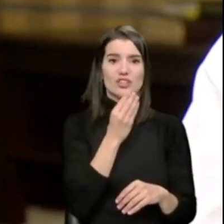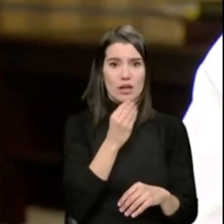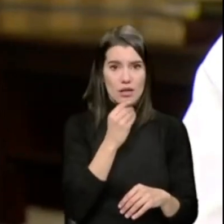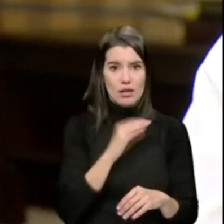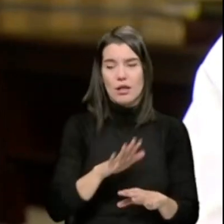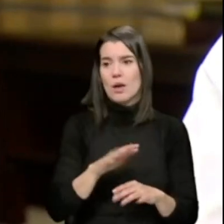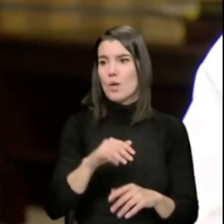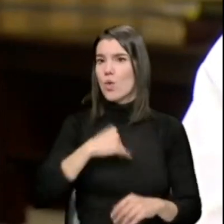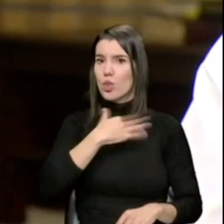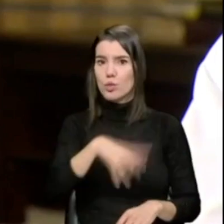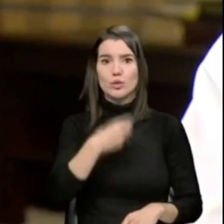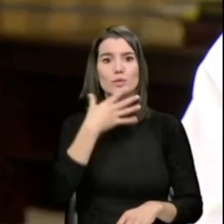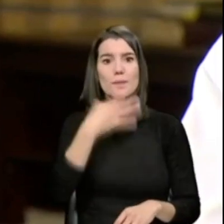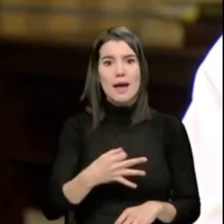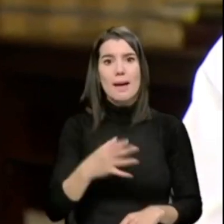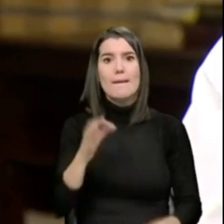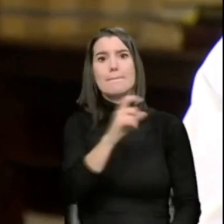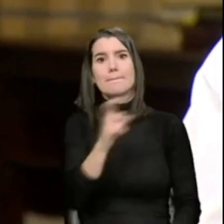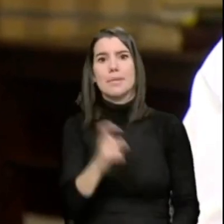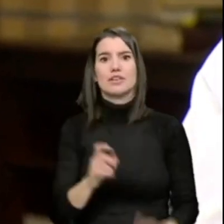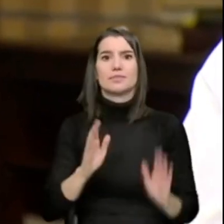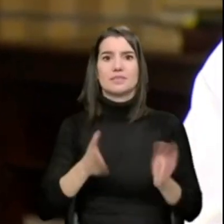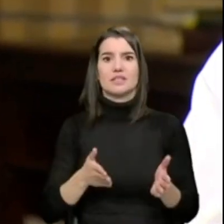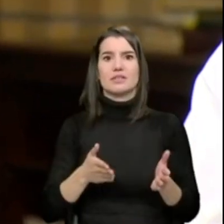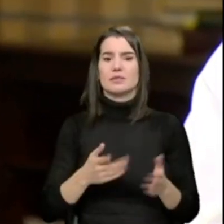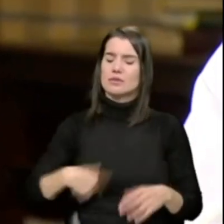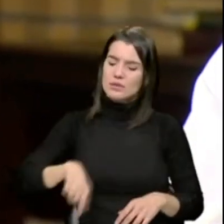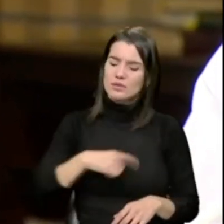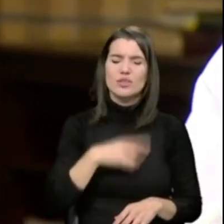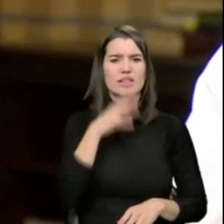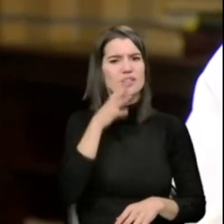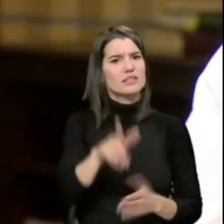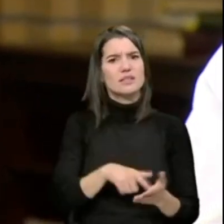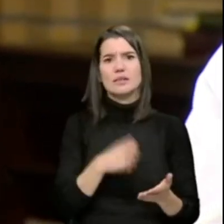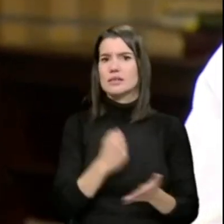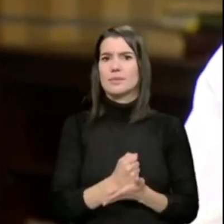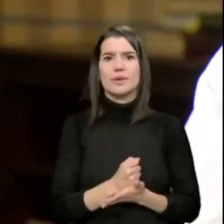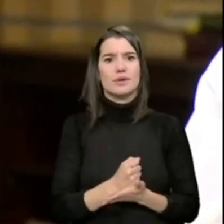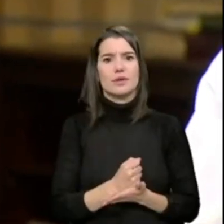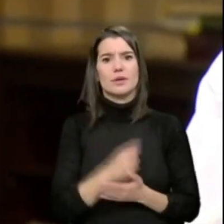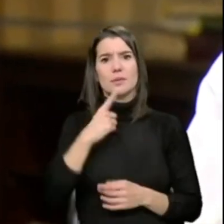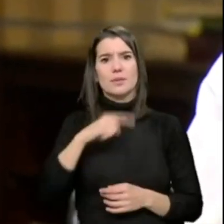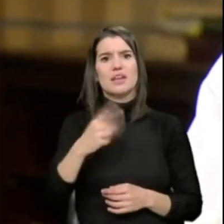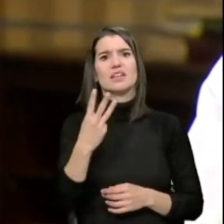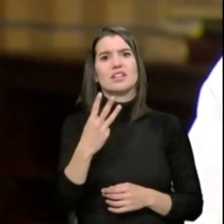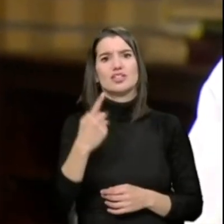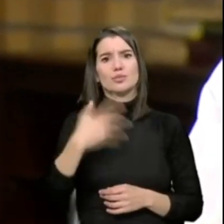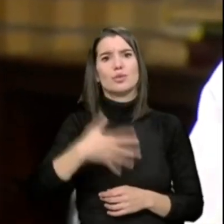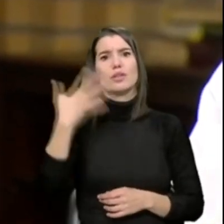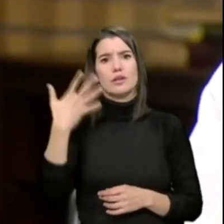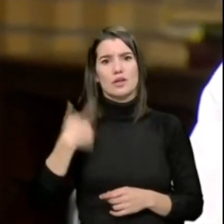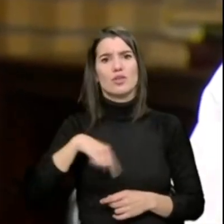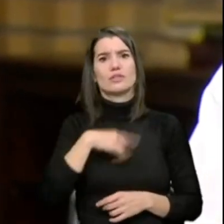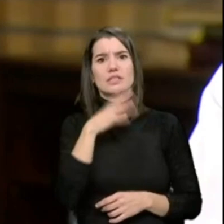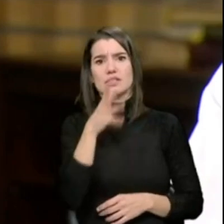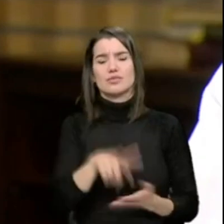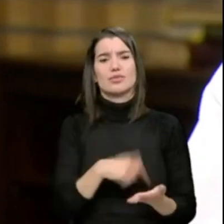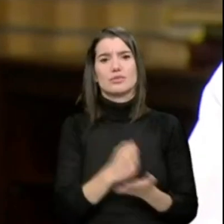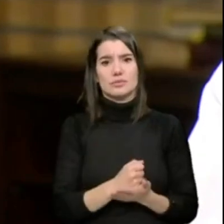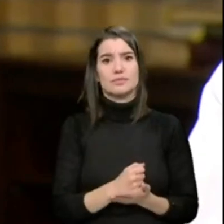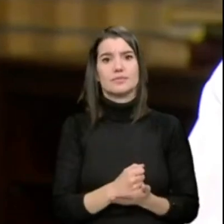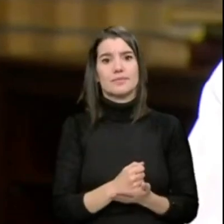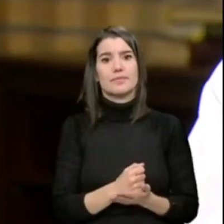mundo, haja paz. Nós dizemos isto, recitamos isto 3 vezes, pelo menos 3 vezes por dia. E